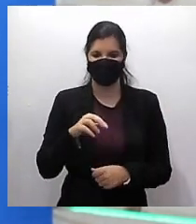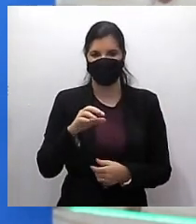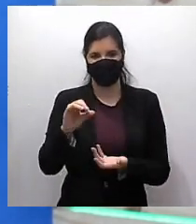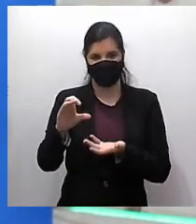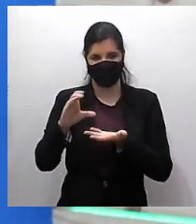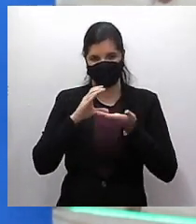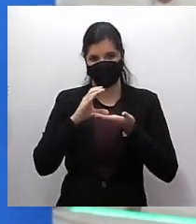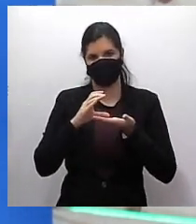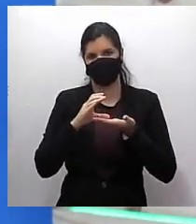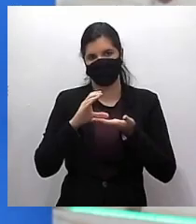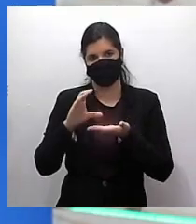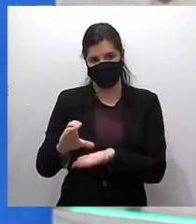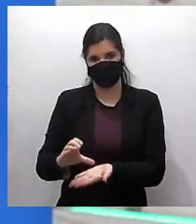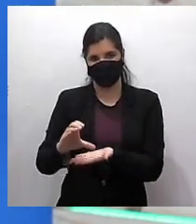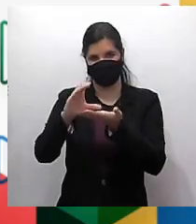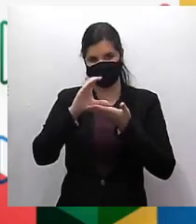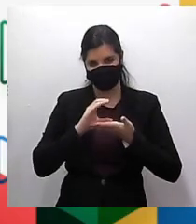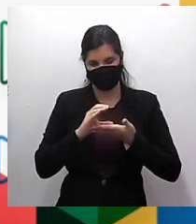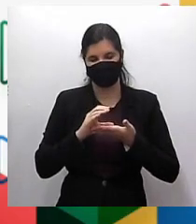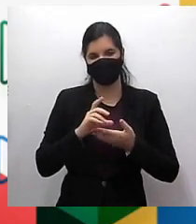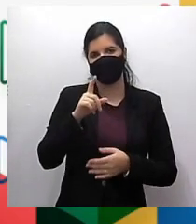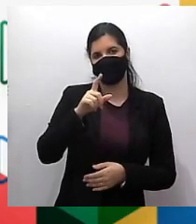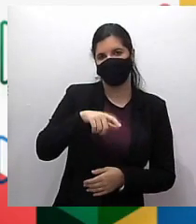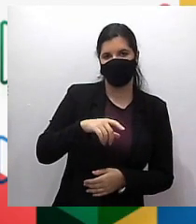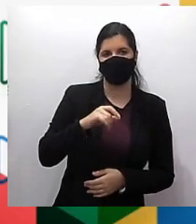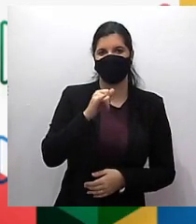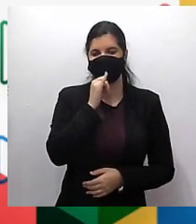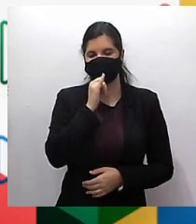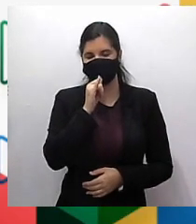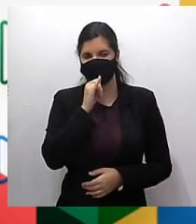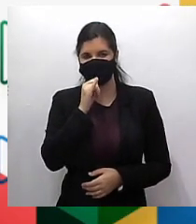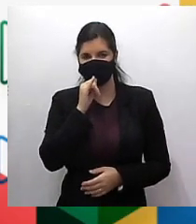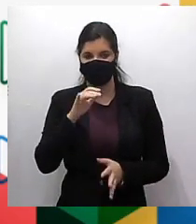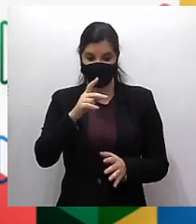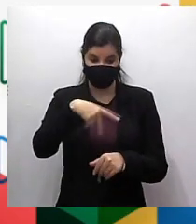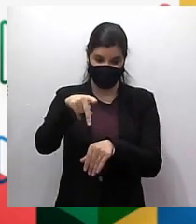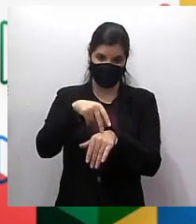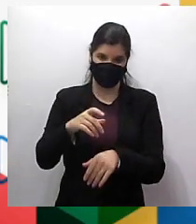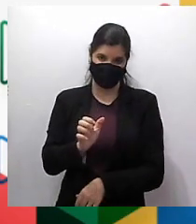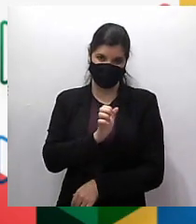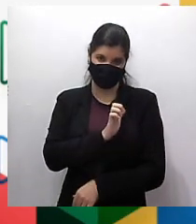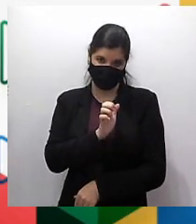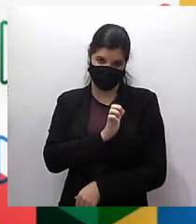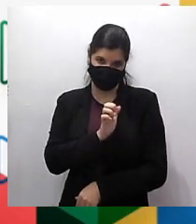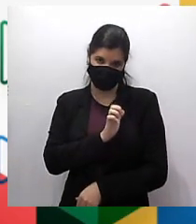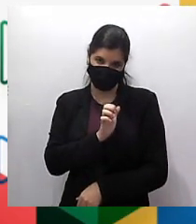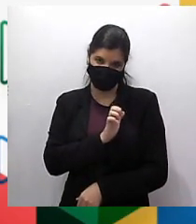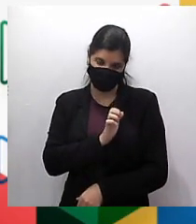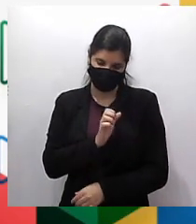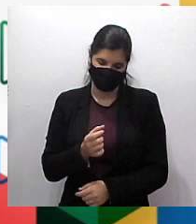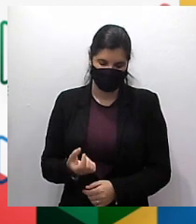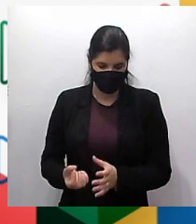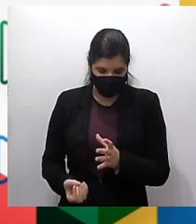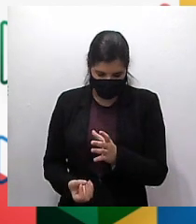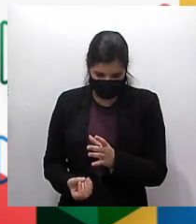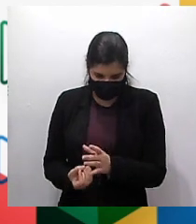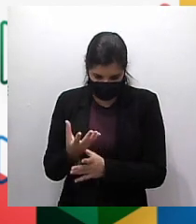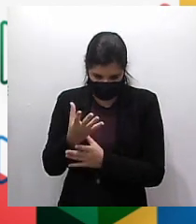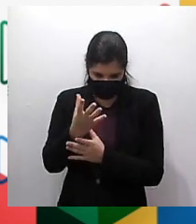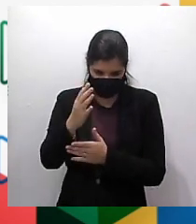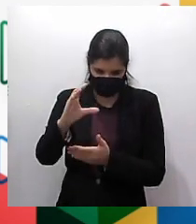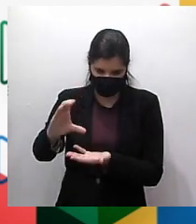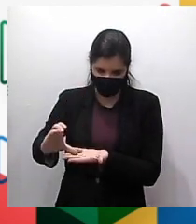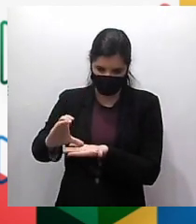mais cruel do Brasil. Porque a renda per capita é você pegar a riqueza do país, o PIB produzido, e dividir